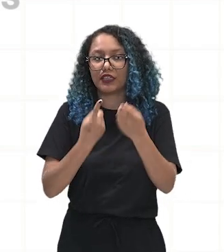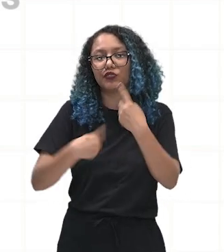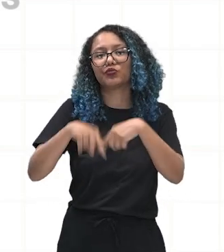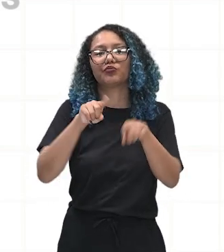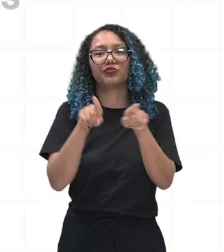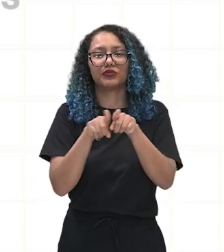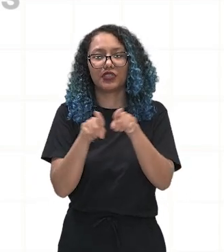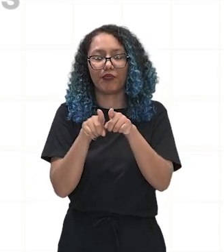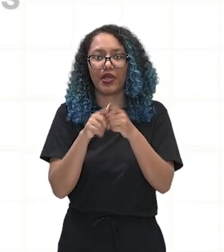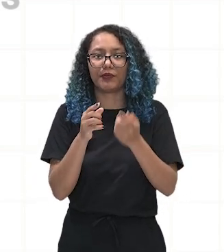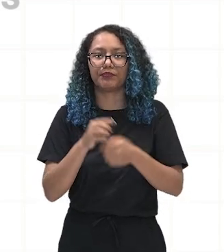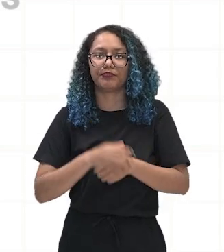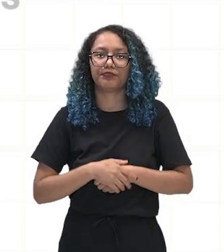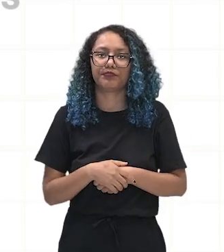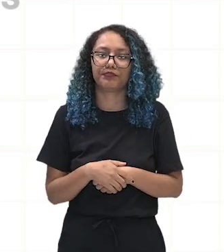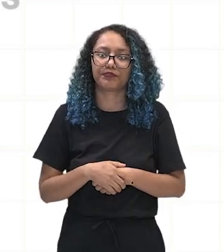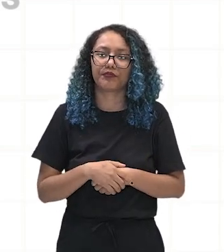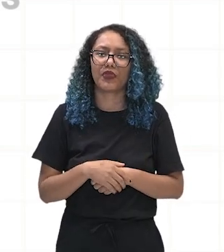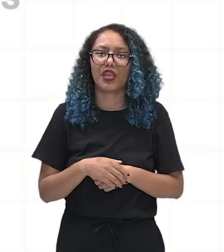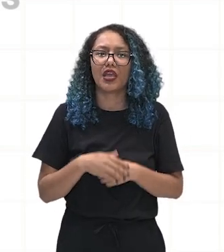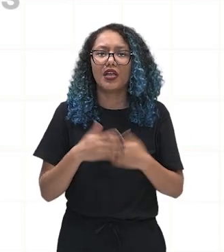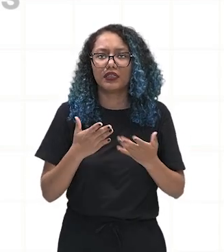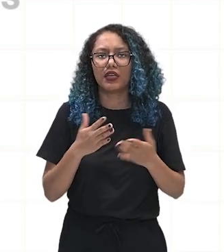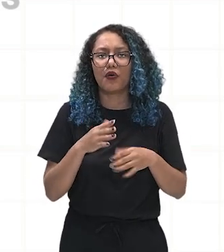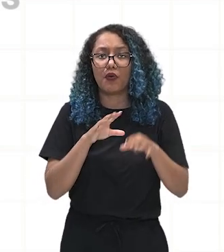comerciais ao longo dessas rotas